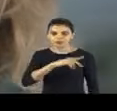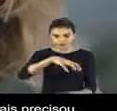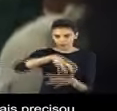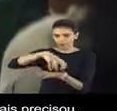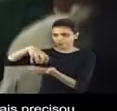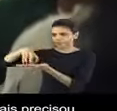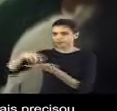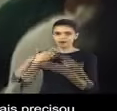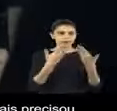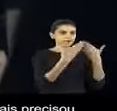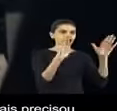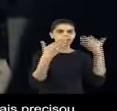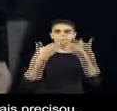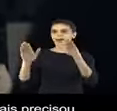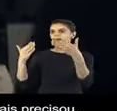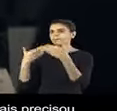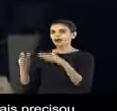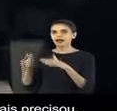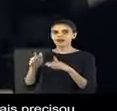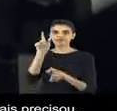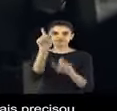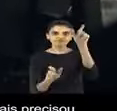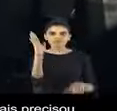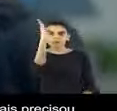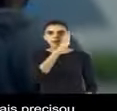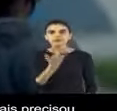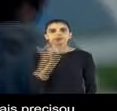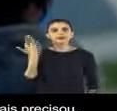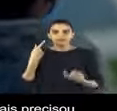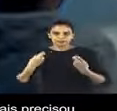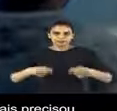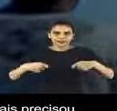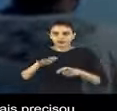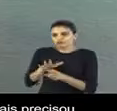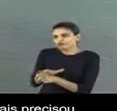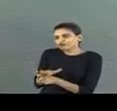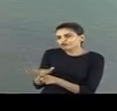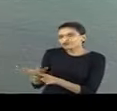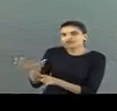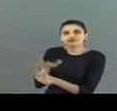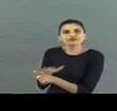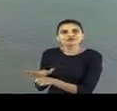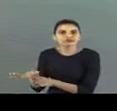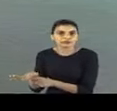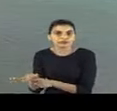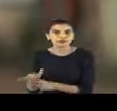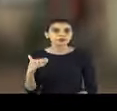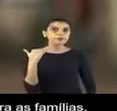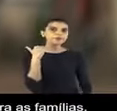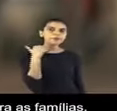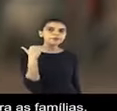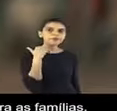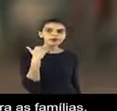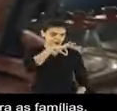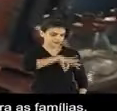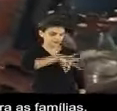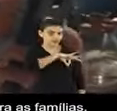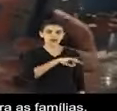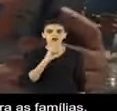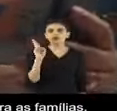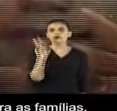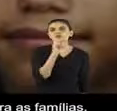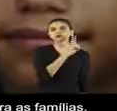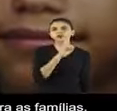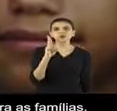que ficou com suas agências de portas abertas quando o brasileiro mais precisou. Esse é o Banco Social